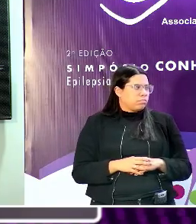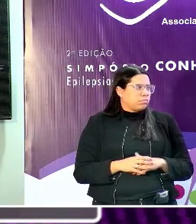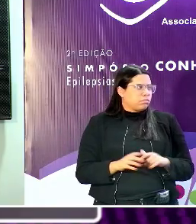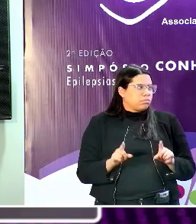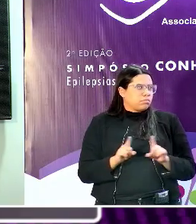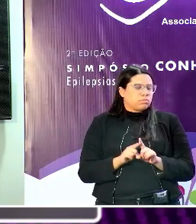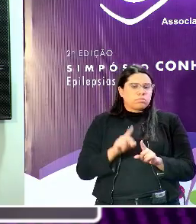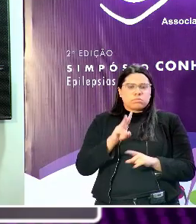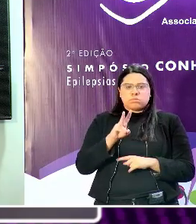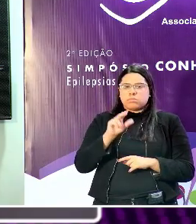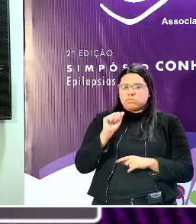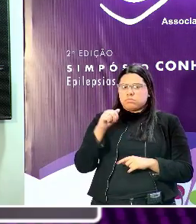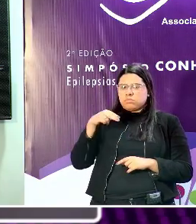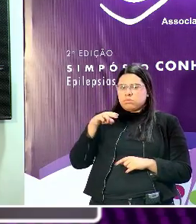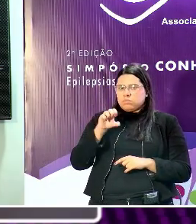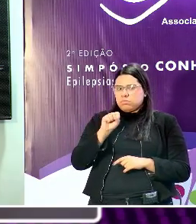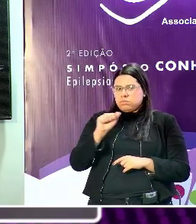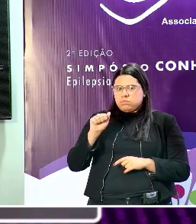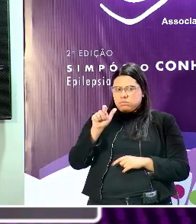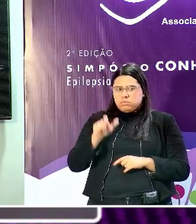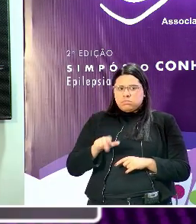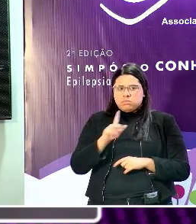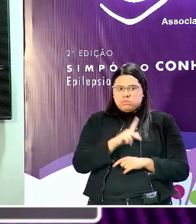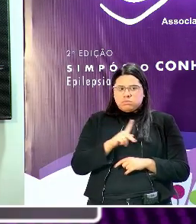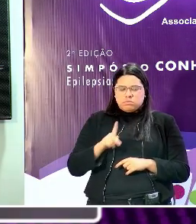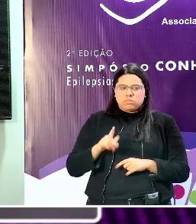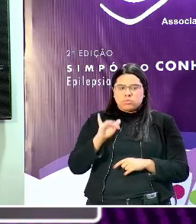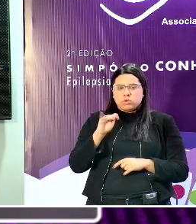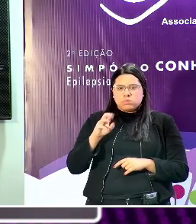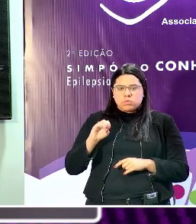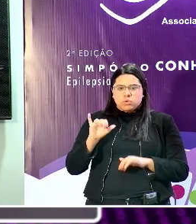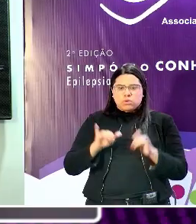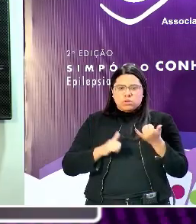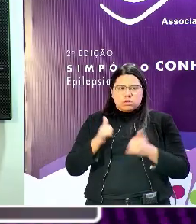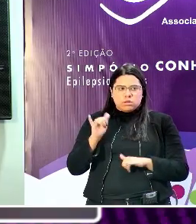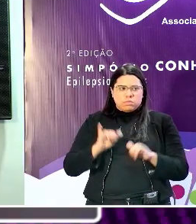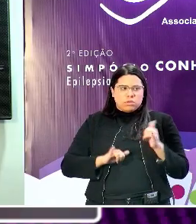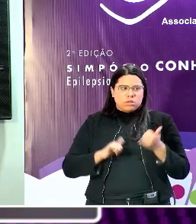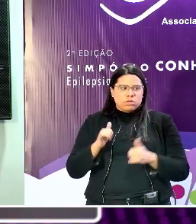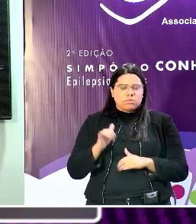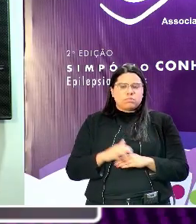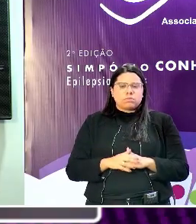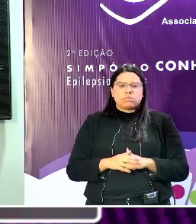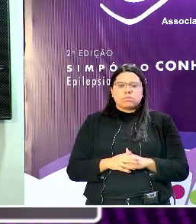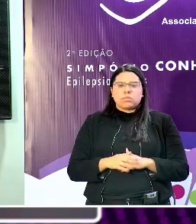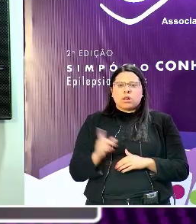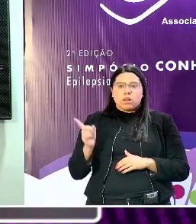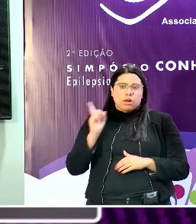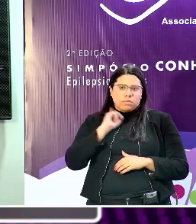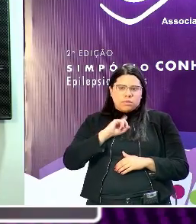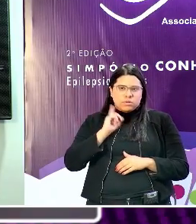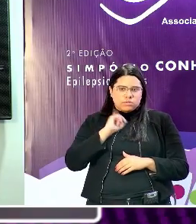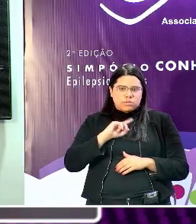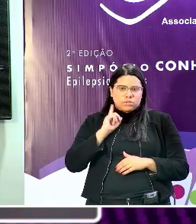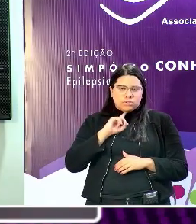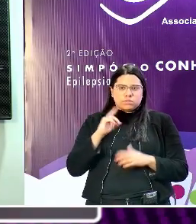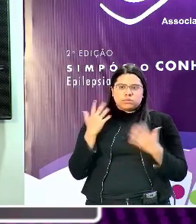Vanessa Cortes, professora de bioquímica na Universidade Federal de São João del Rei, Minas Gerais.